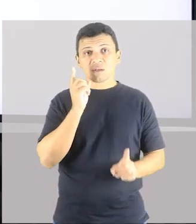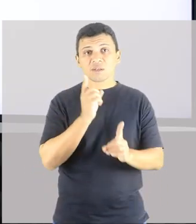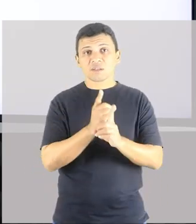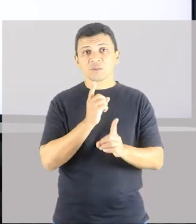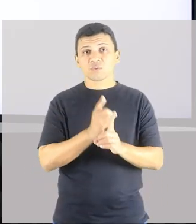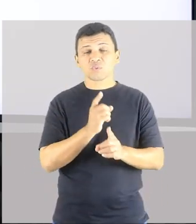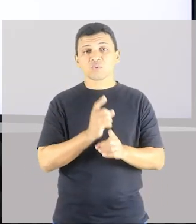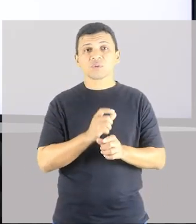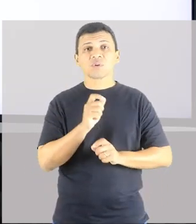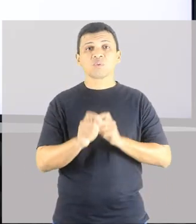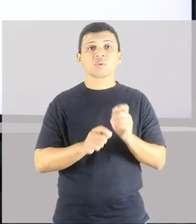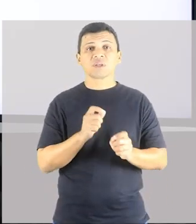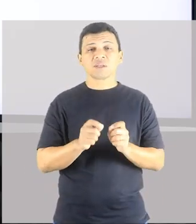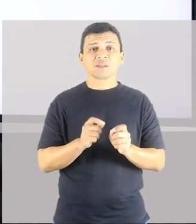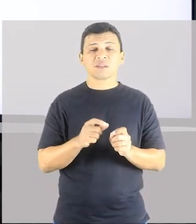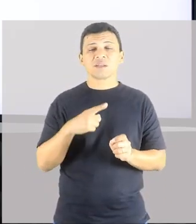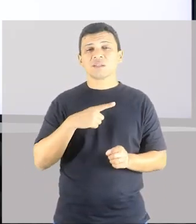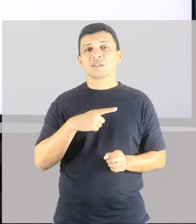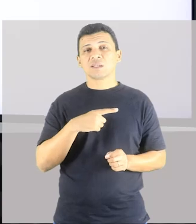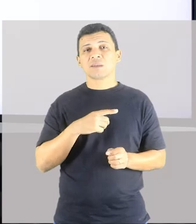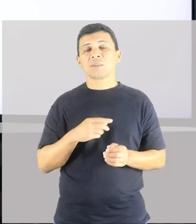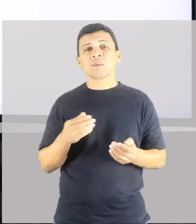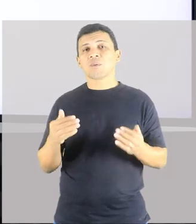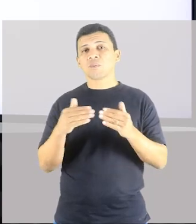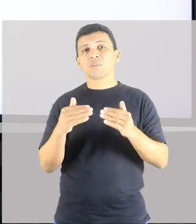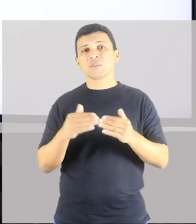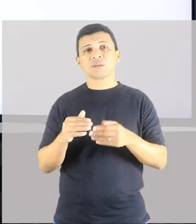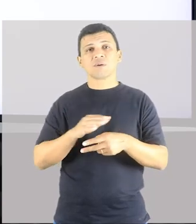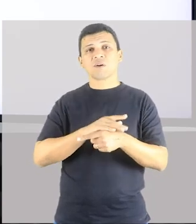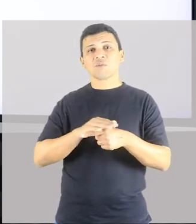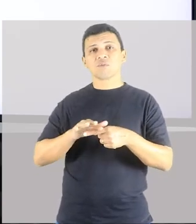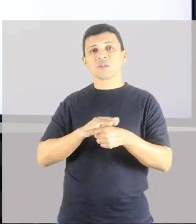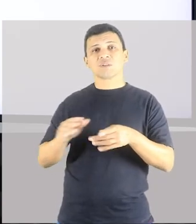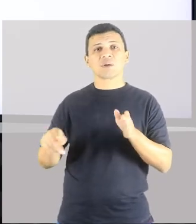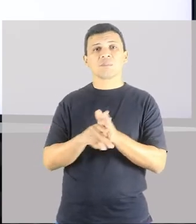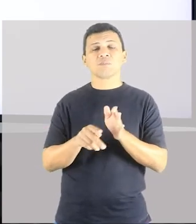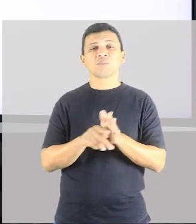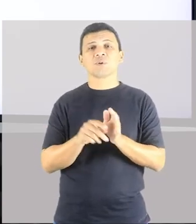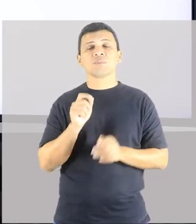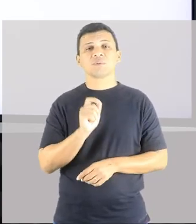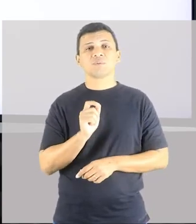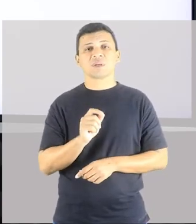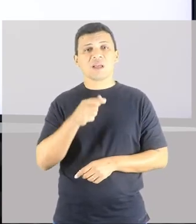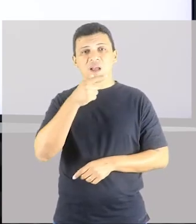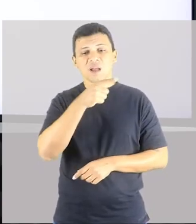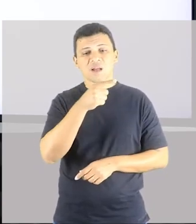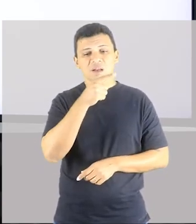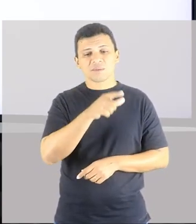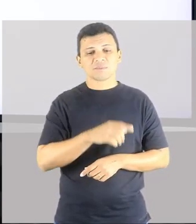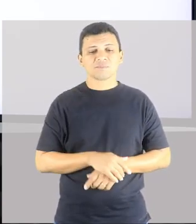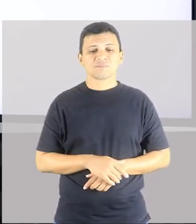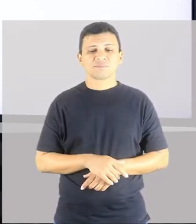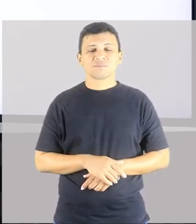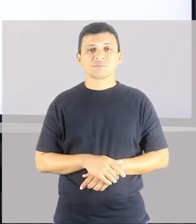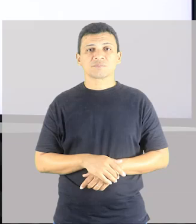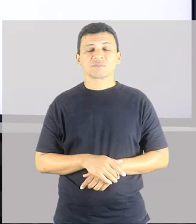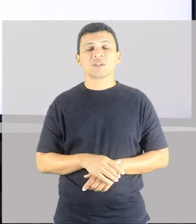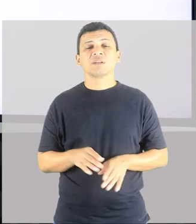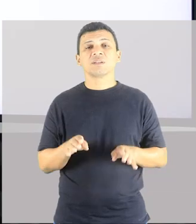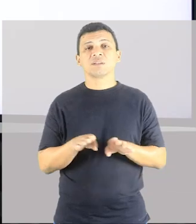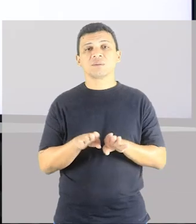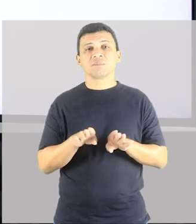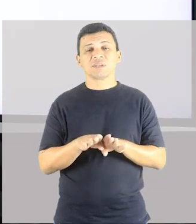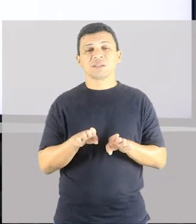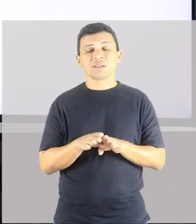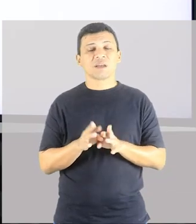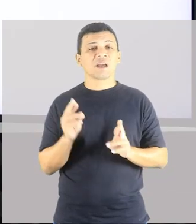encontrar símbolos que são associados à fonética daquele idioma. Etymologies, a etimologia quer dizer